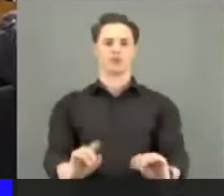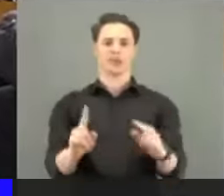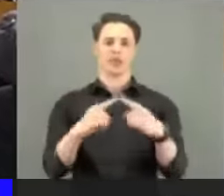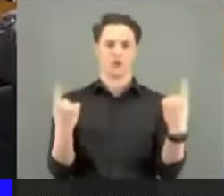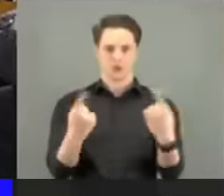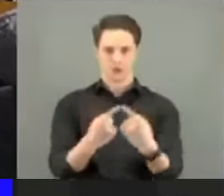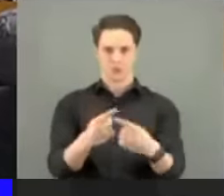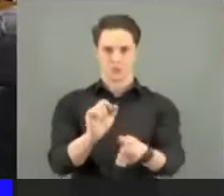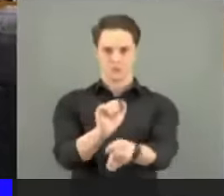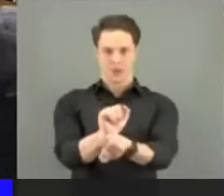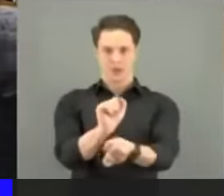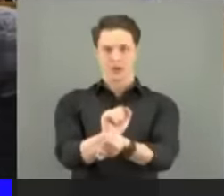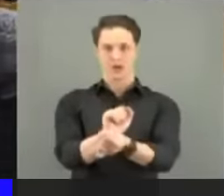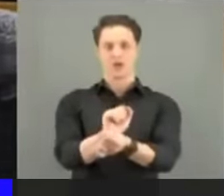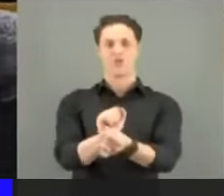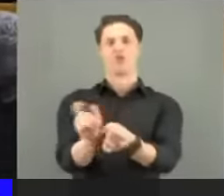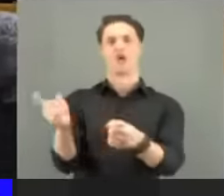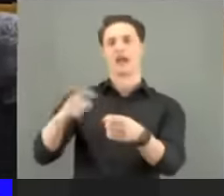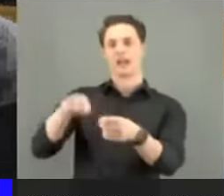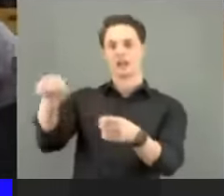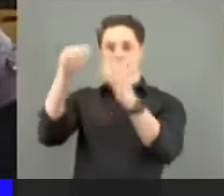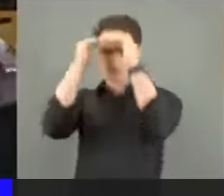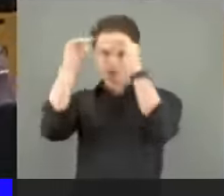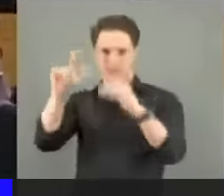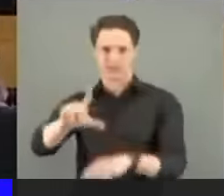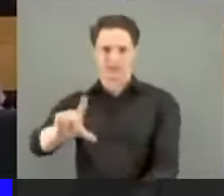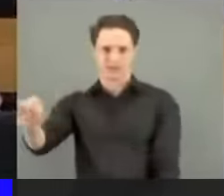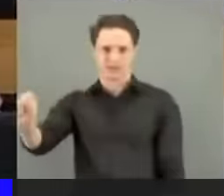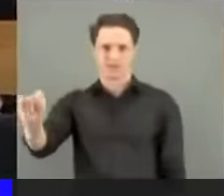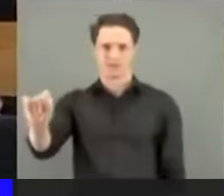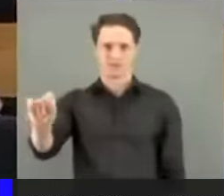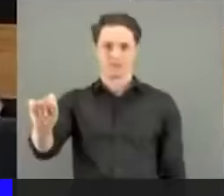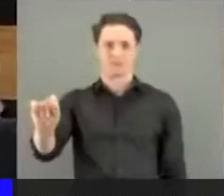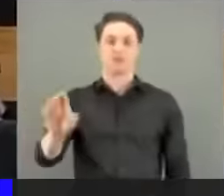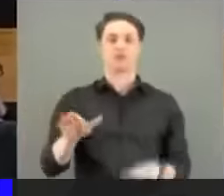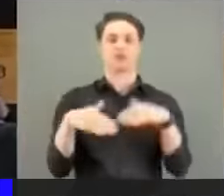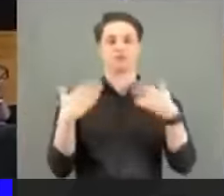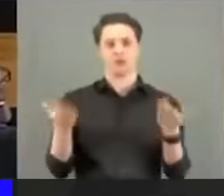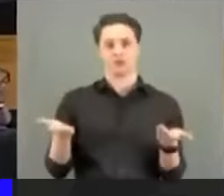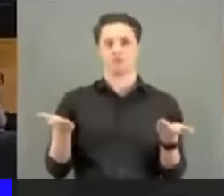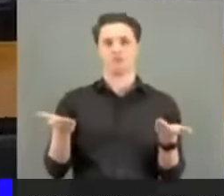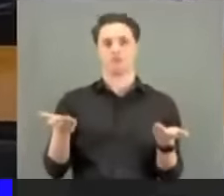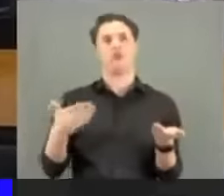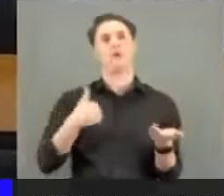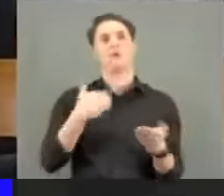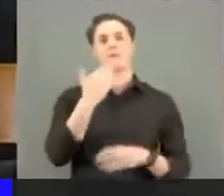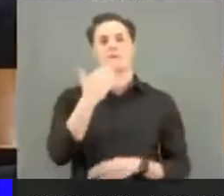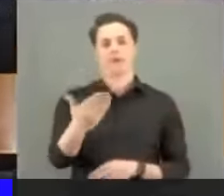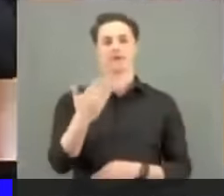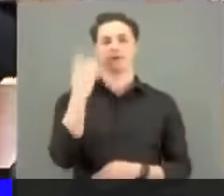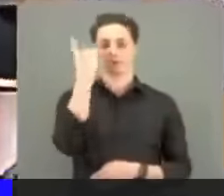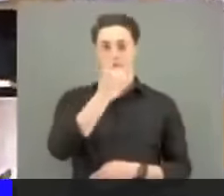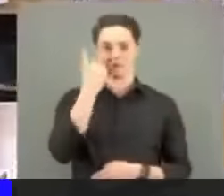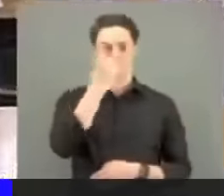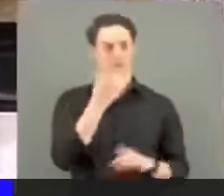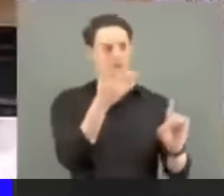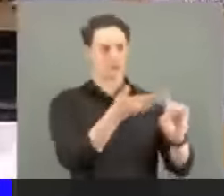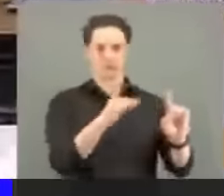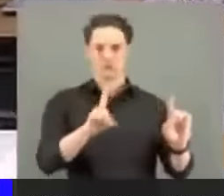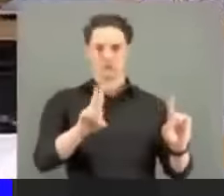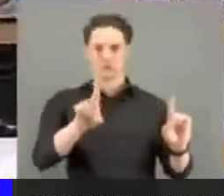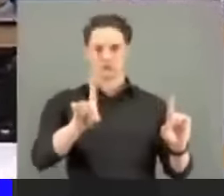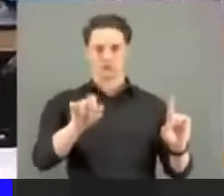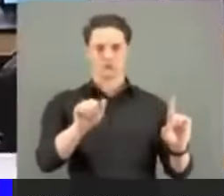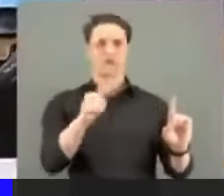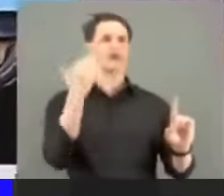sessão, que será reaberta até que obedecida a determinação. Sendo assim, eu peço à deputada Duda que